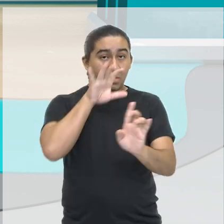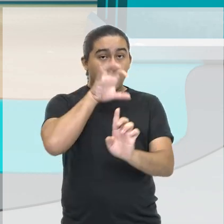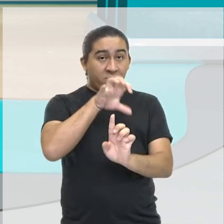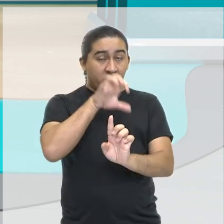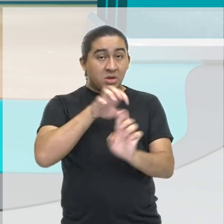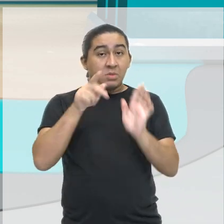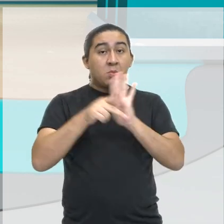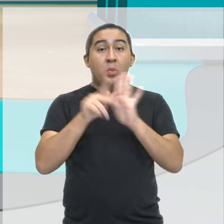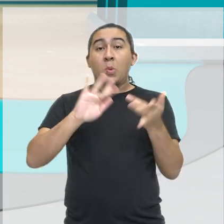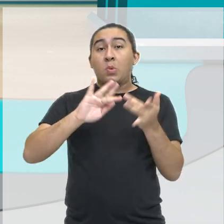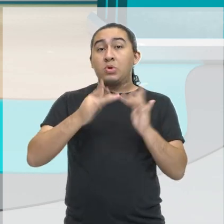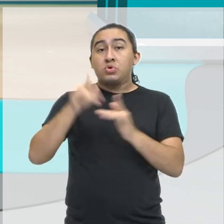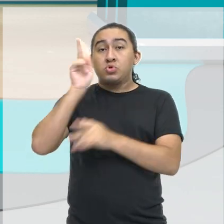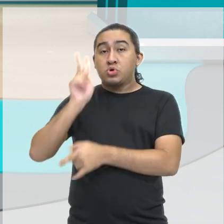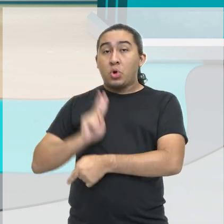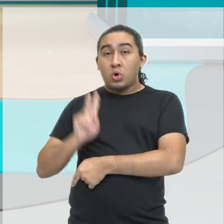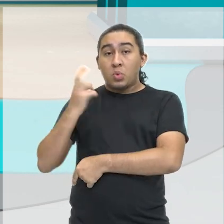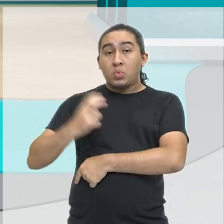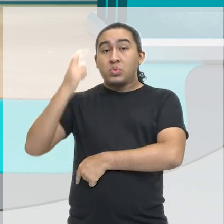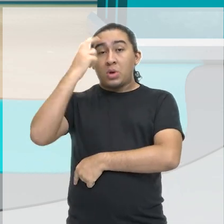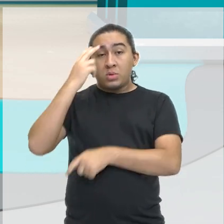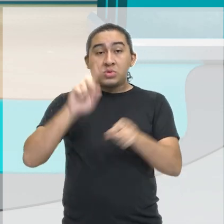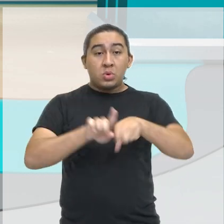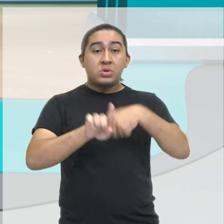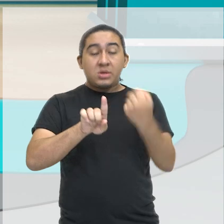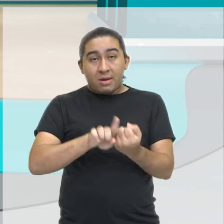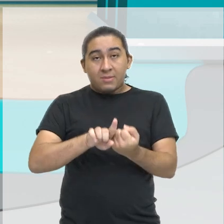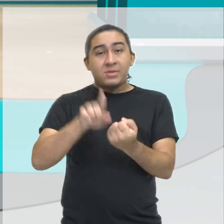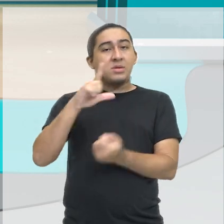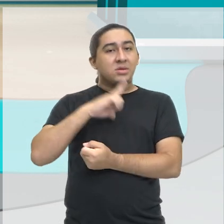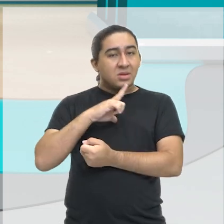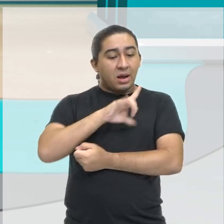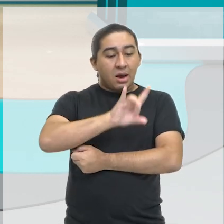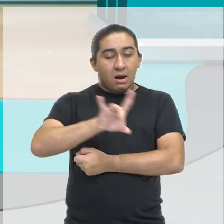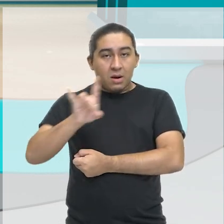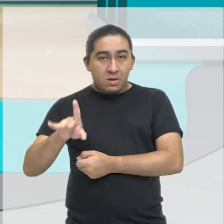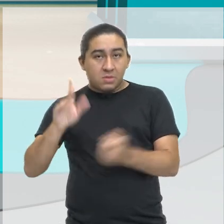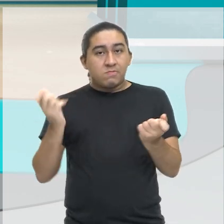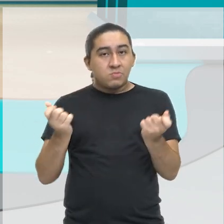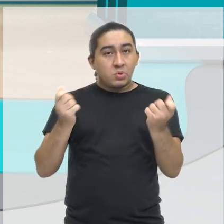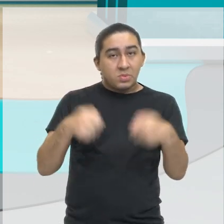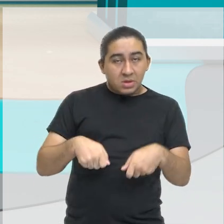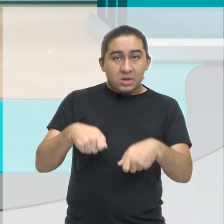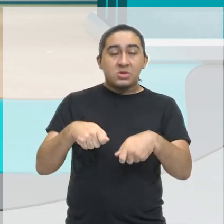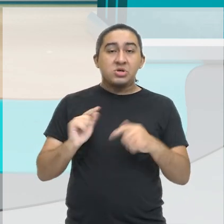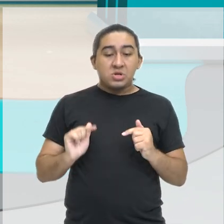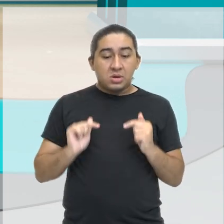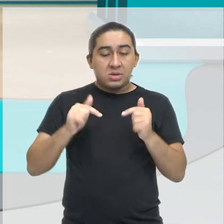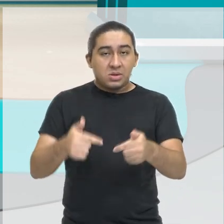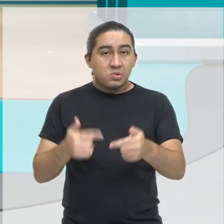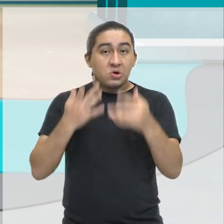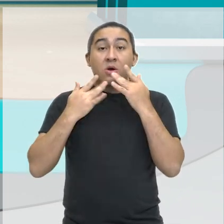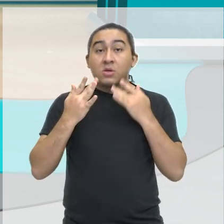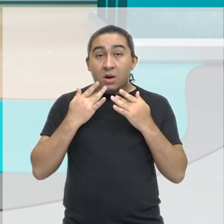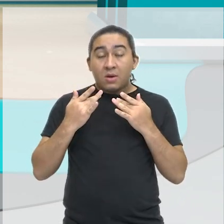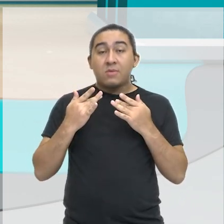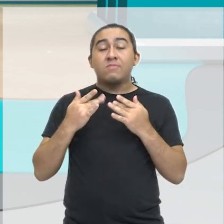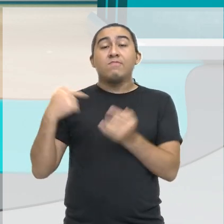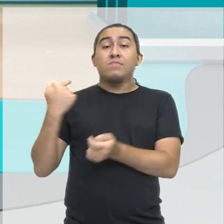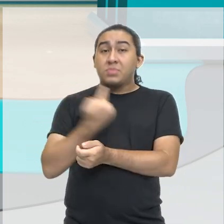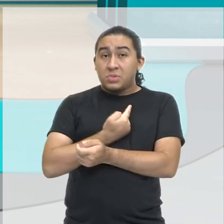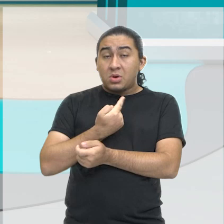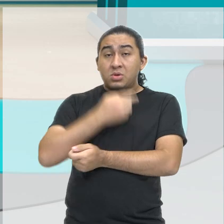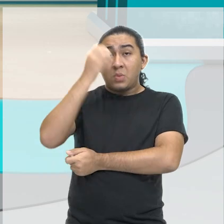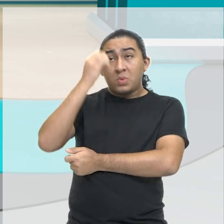compreender as influências históricas, culturais e sociais por trás de cada estilo teatral, não